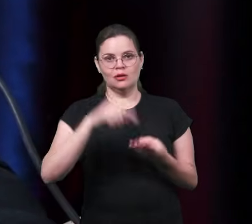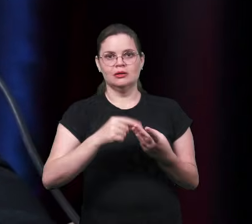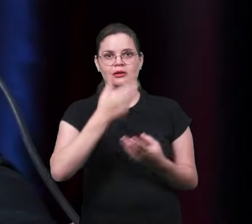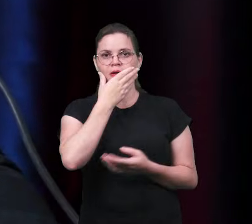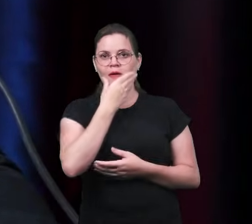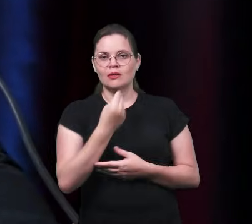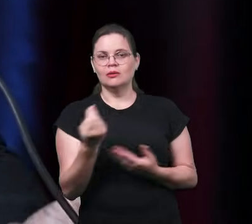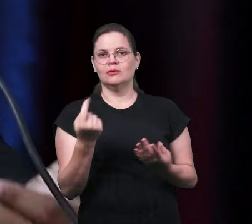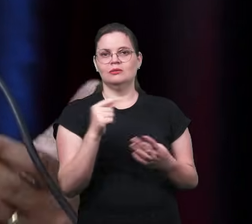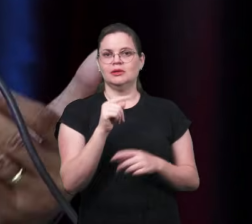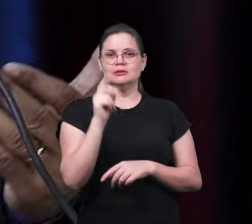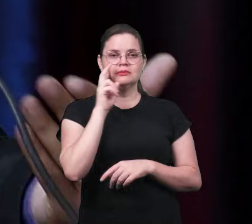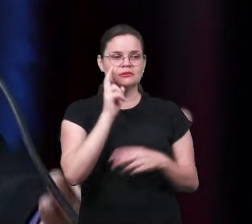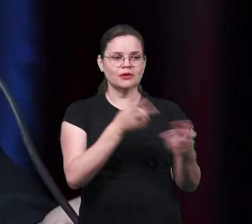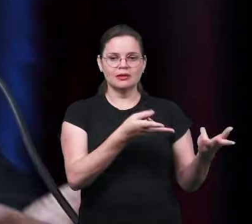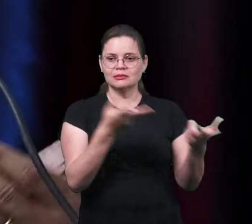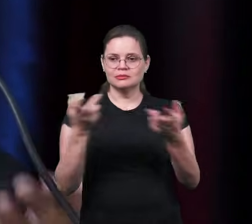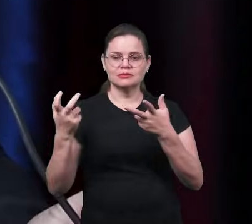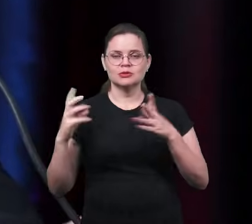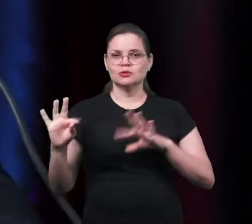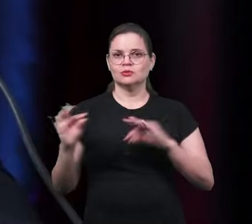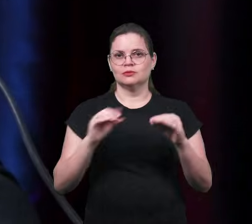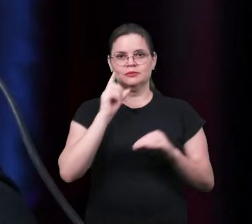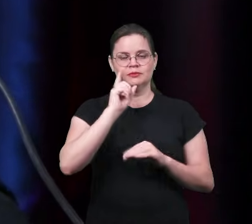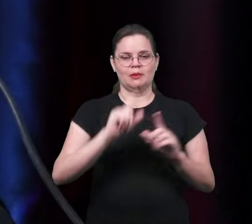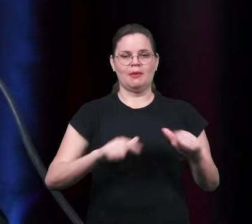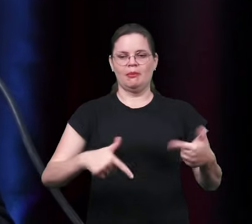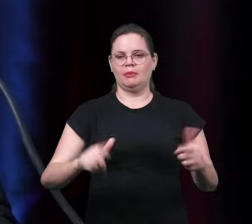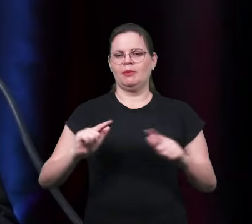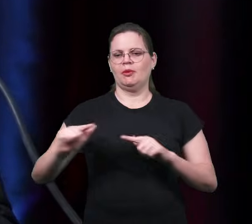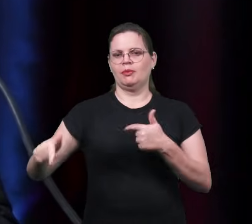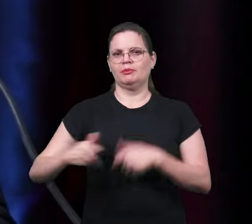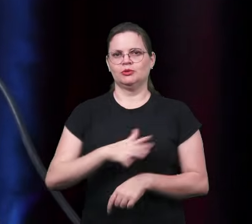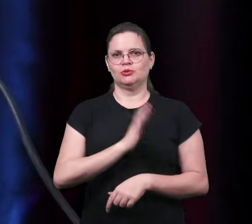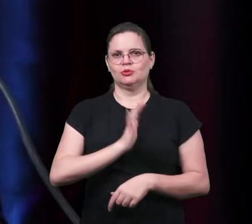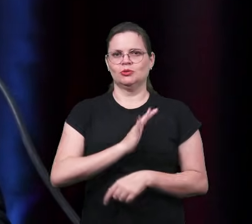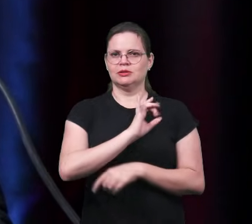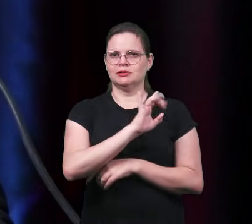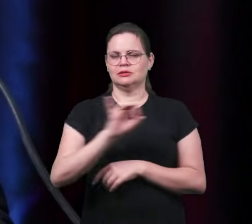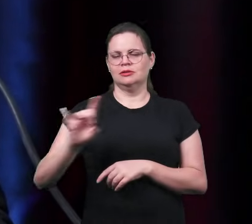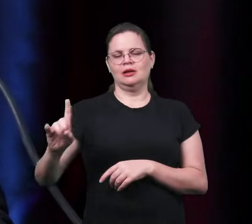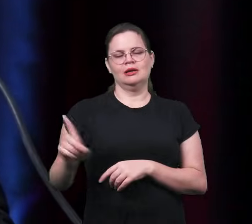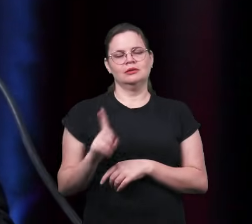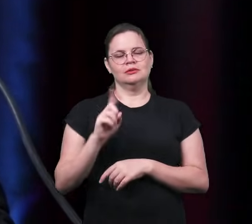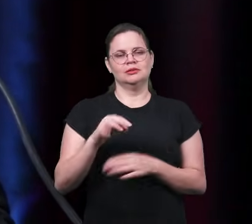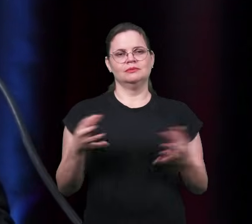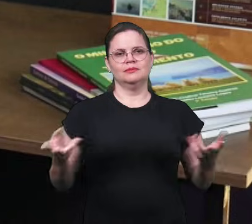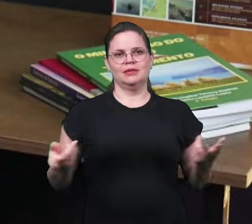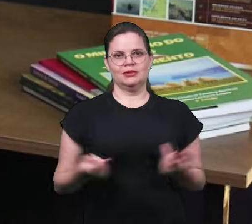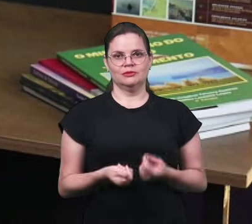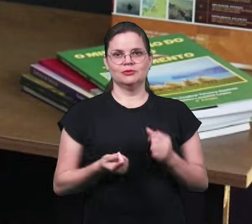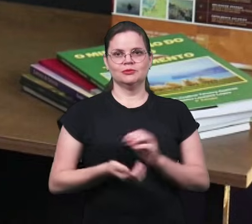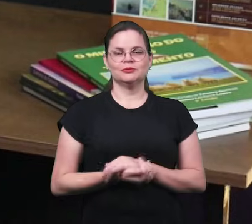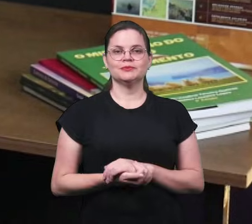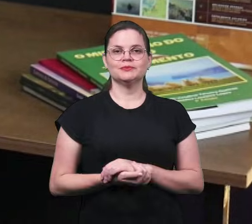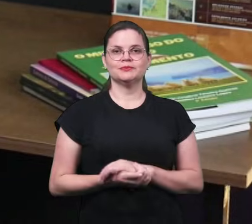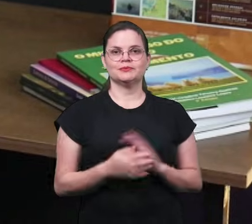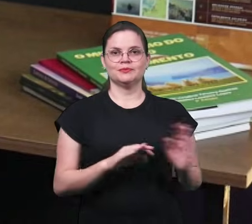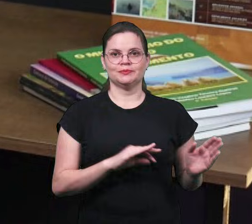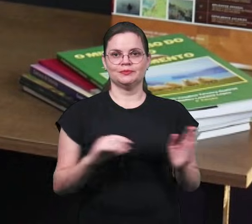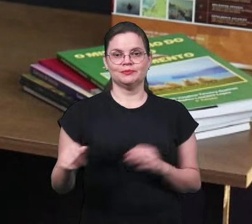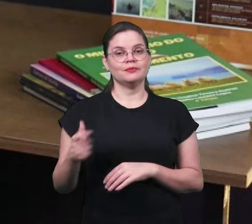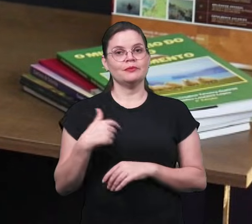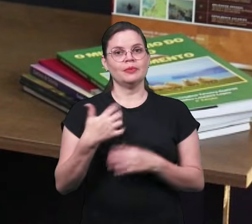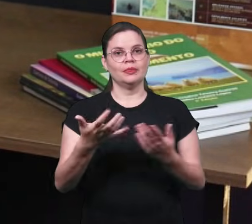vemos a mão de Deus operando nesses corações. É maravilhoso, né? A operação do Espírito Santo. É algo glorioso. Mas eu gostaria até